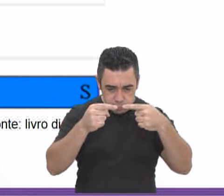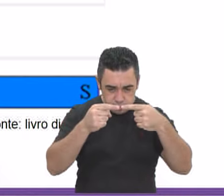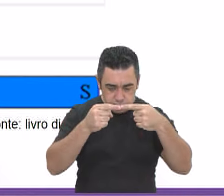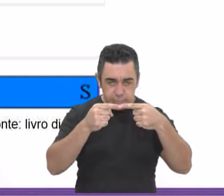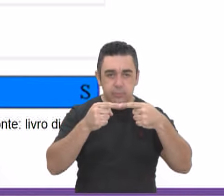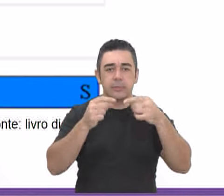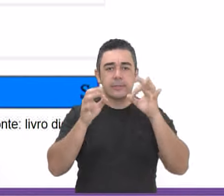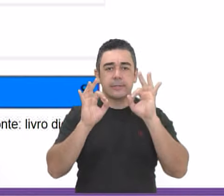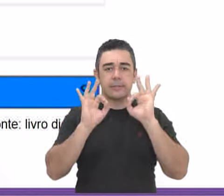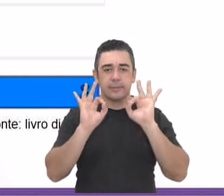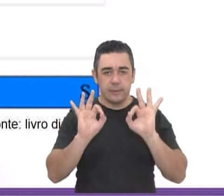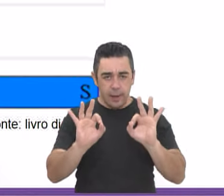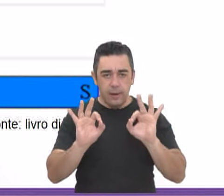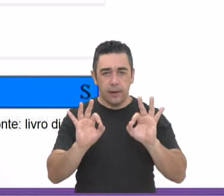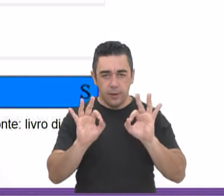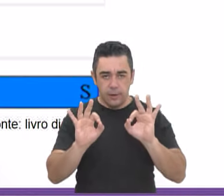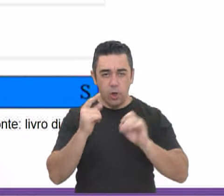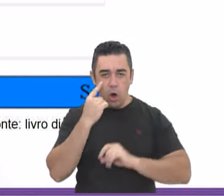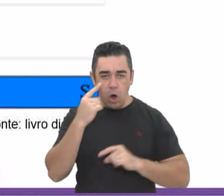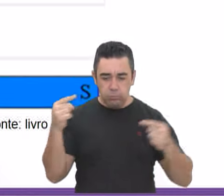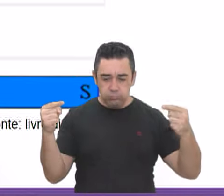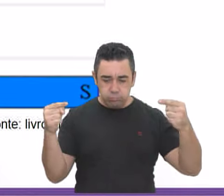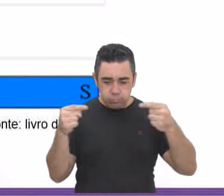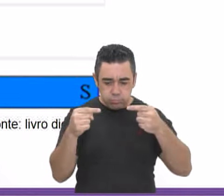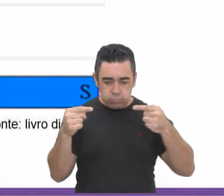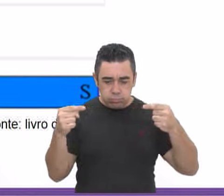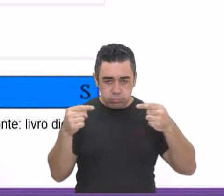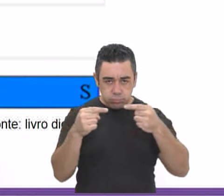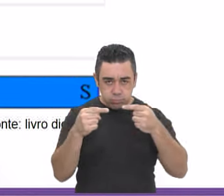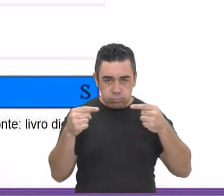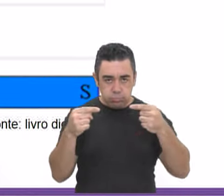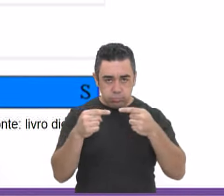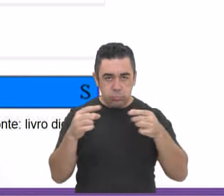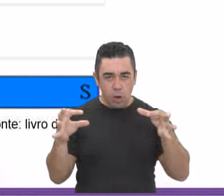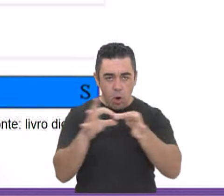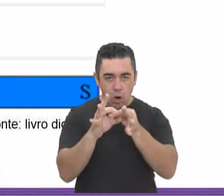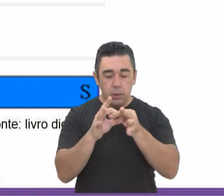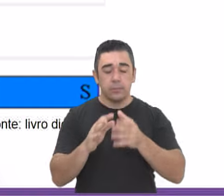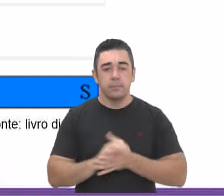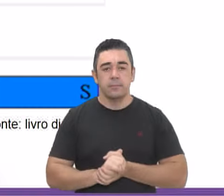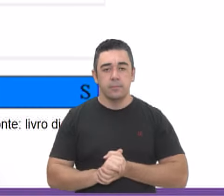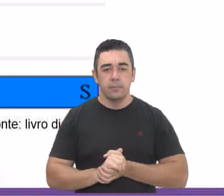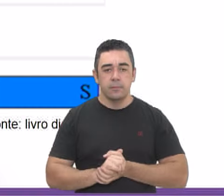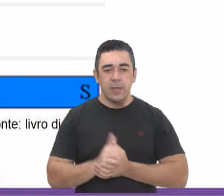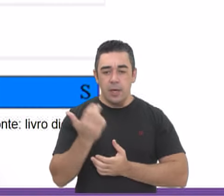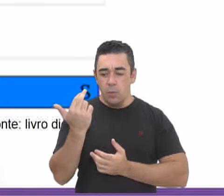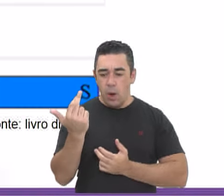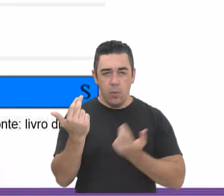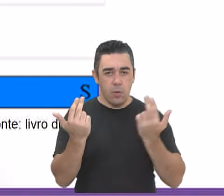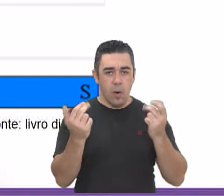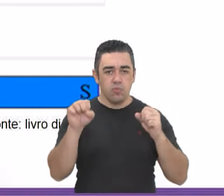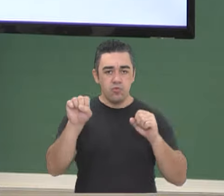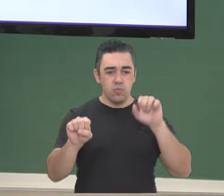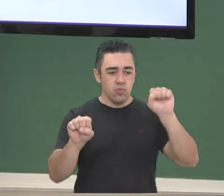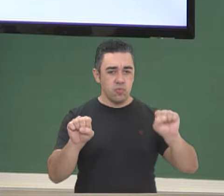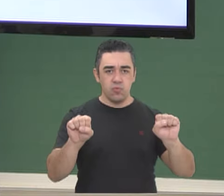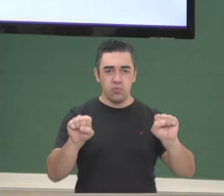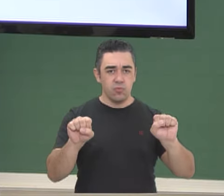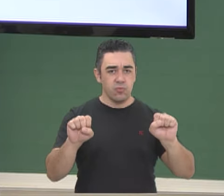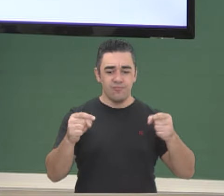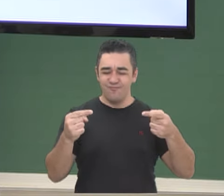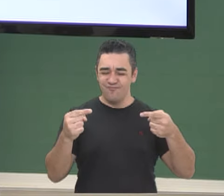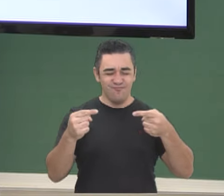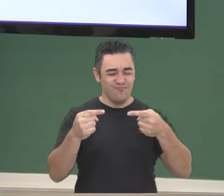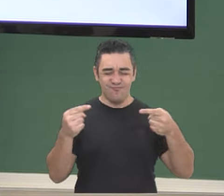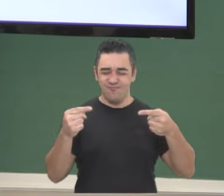força de atração olha as flechinhas aqui estão se encontrando polos iguais sul cônsul